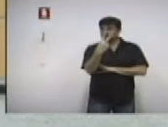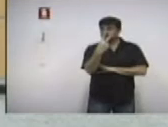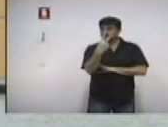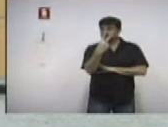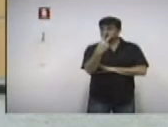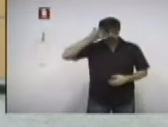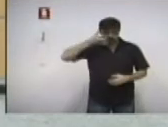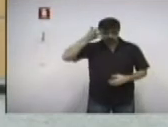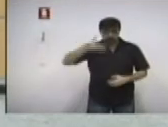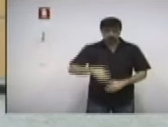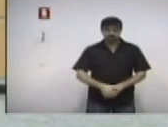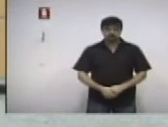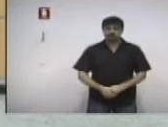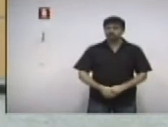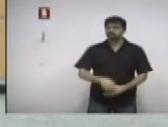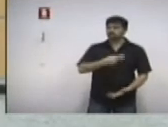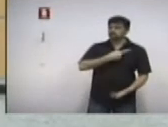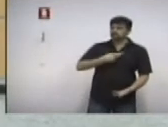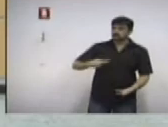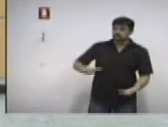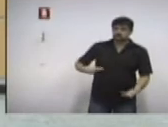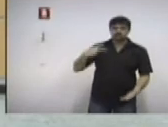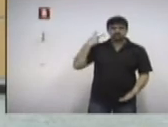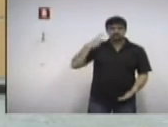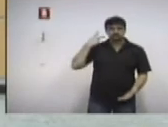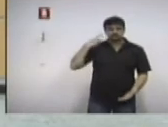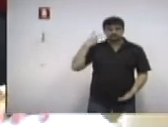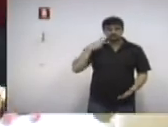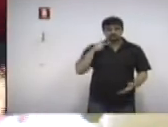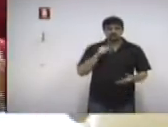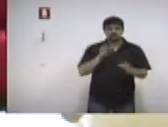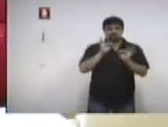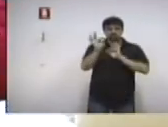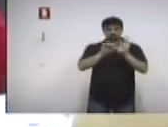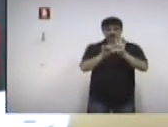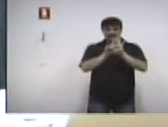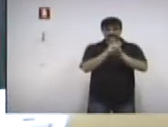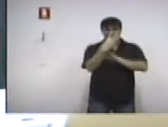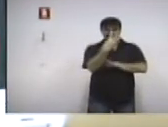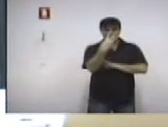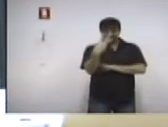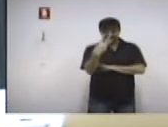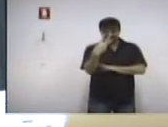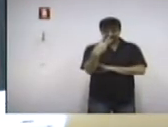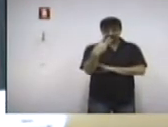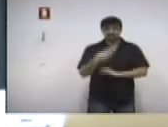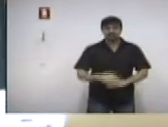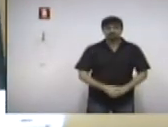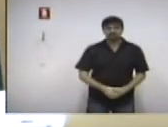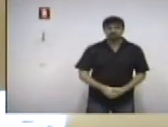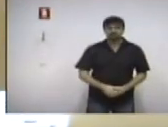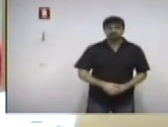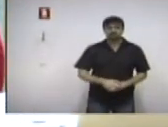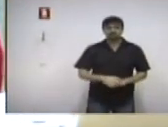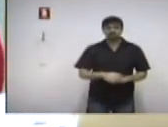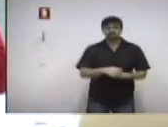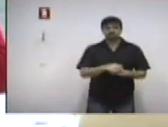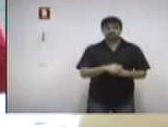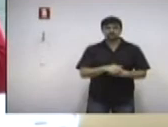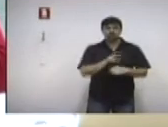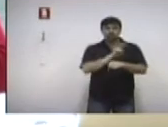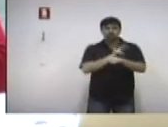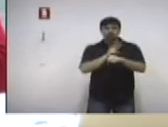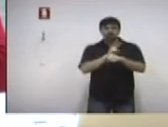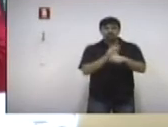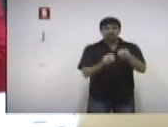o presidente vereadores o projeto de lei 33 cuida da